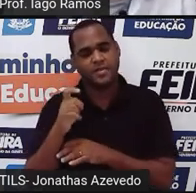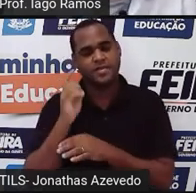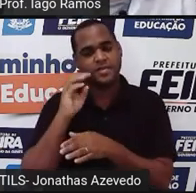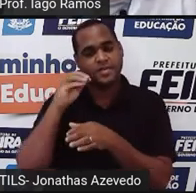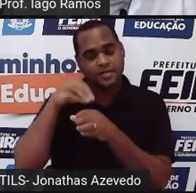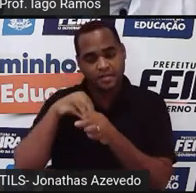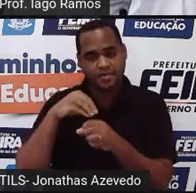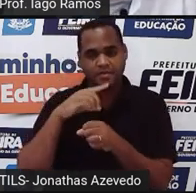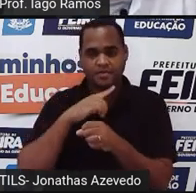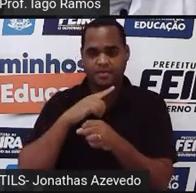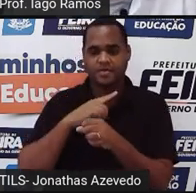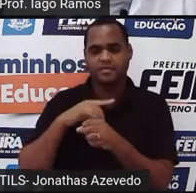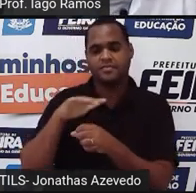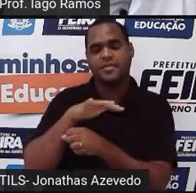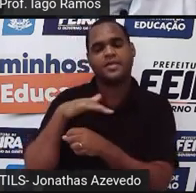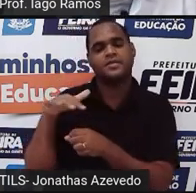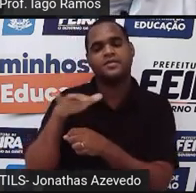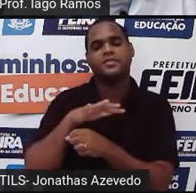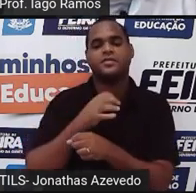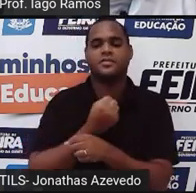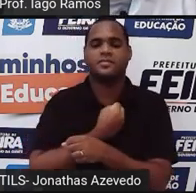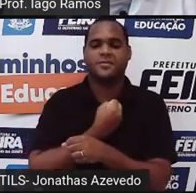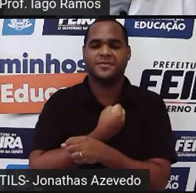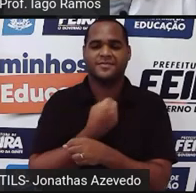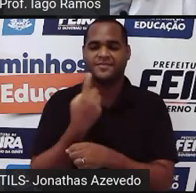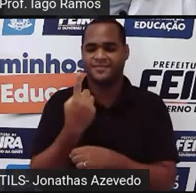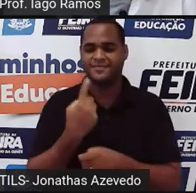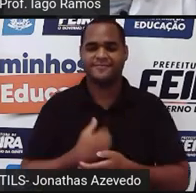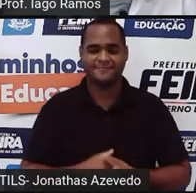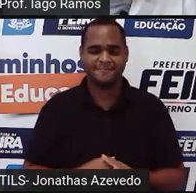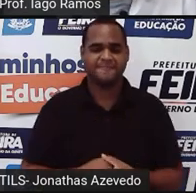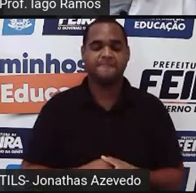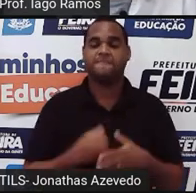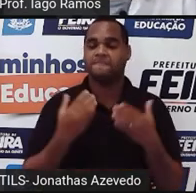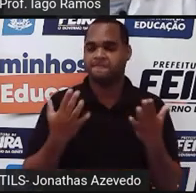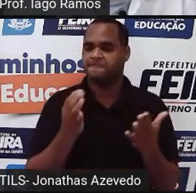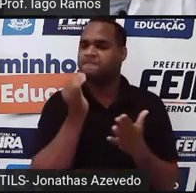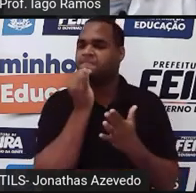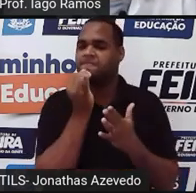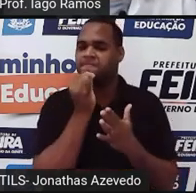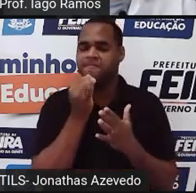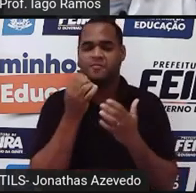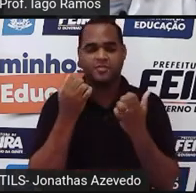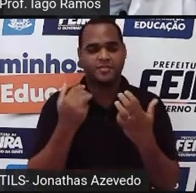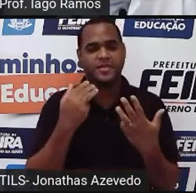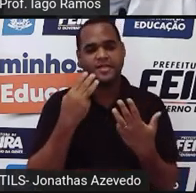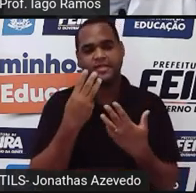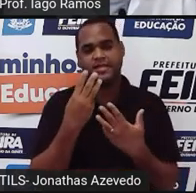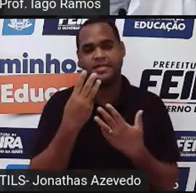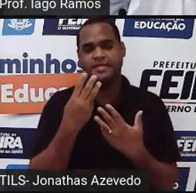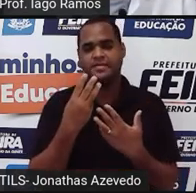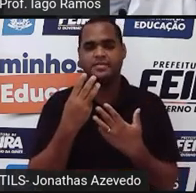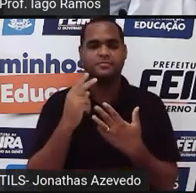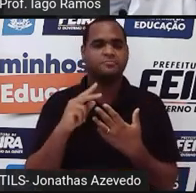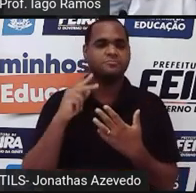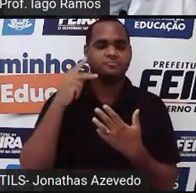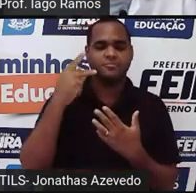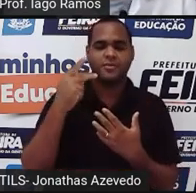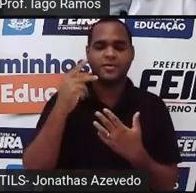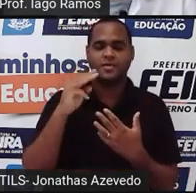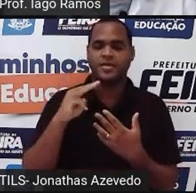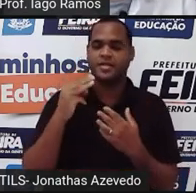né vai ser um bom então um exemplo Zinho aqui ó 3 elevado a fração